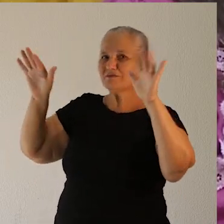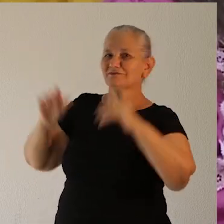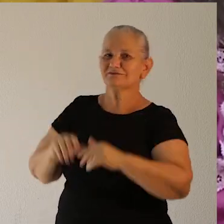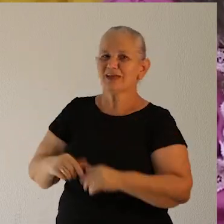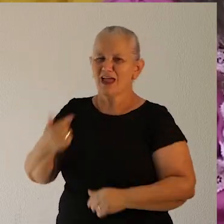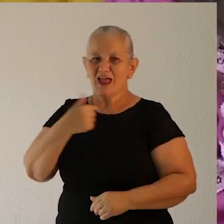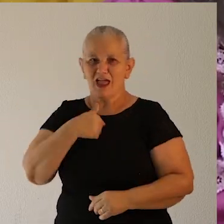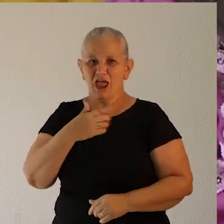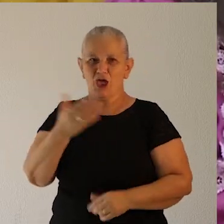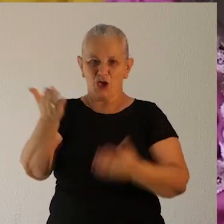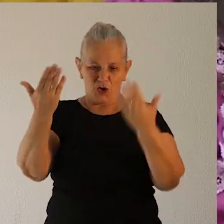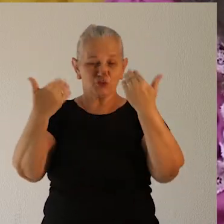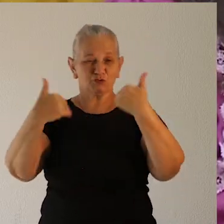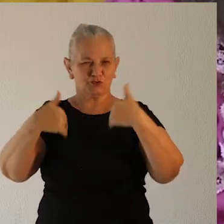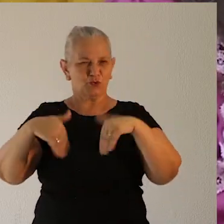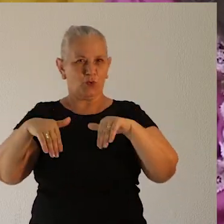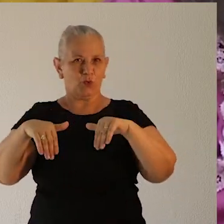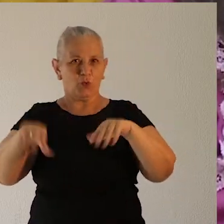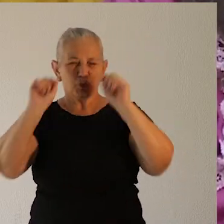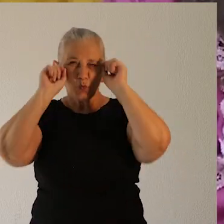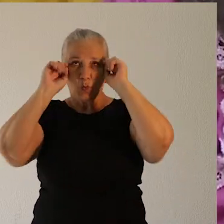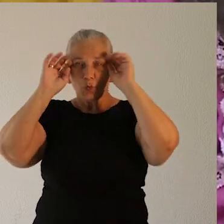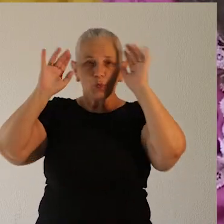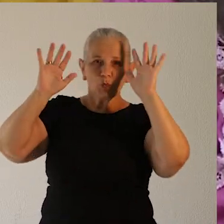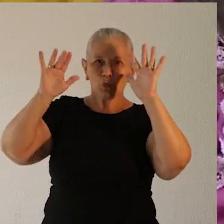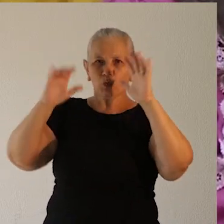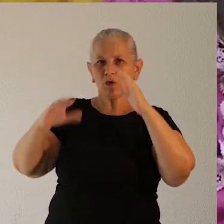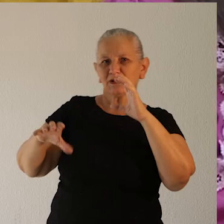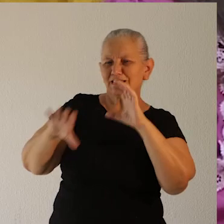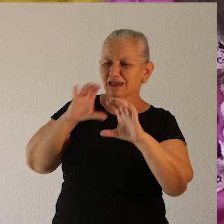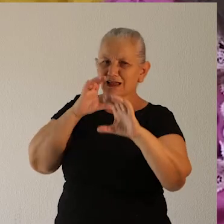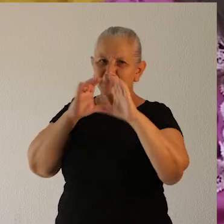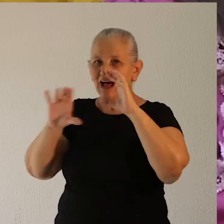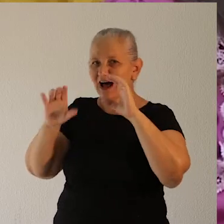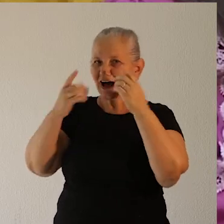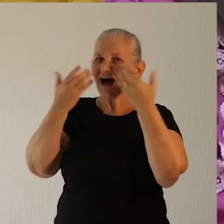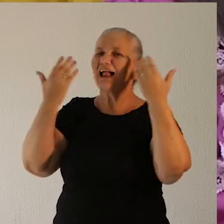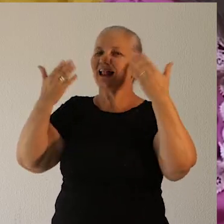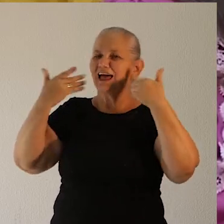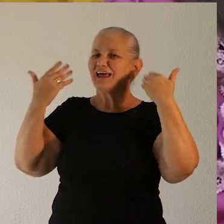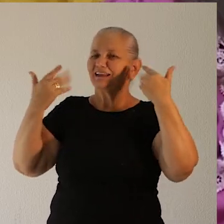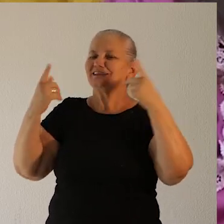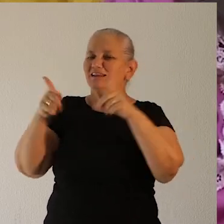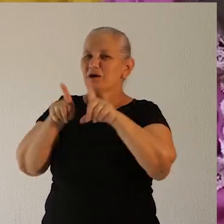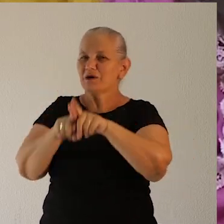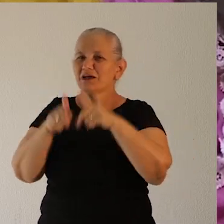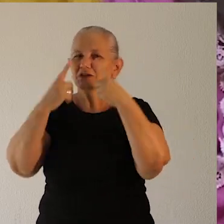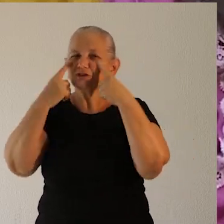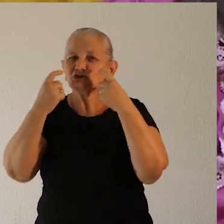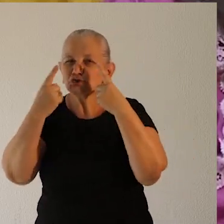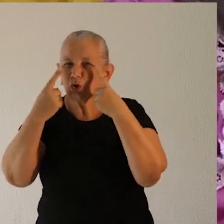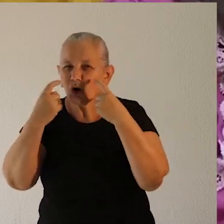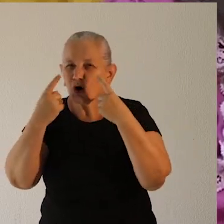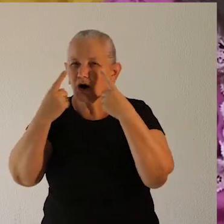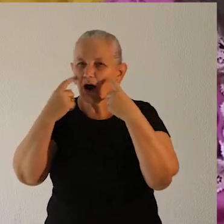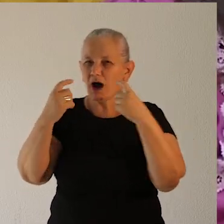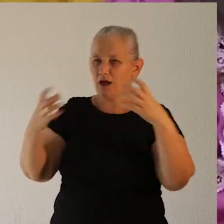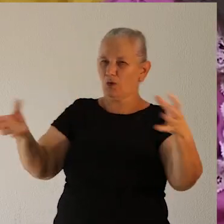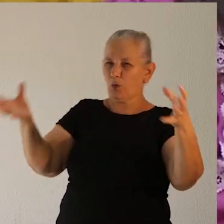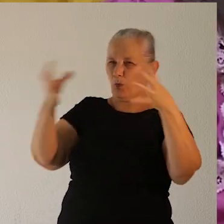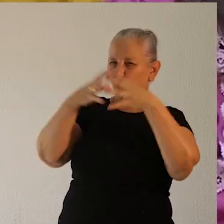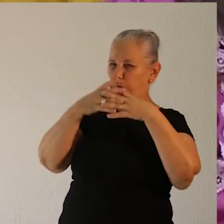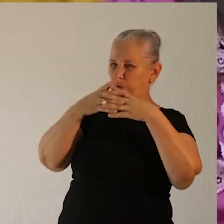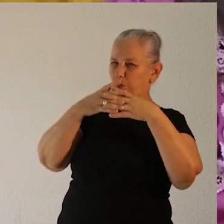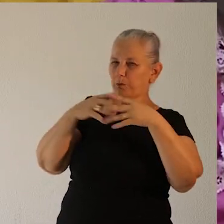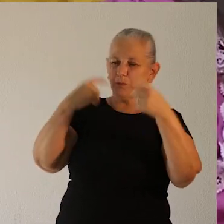Silvio Cuca, o lelé da cuca. Se cantar a cuca alegre, se chorar a cuca em cuca. Se encucar a cuca funde, não